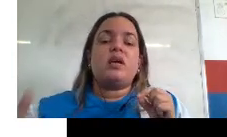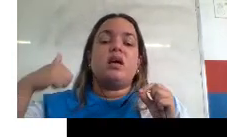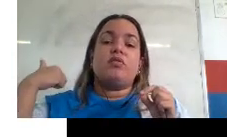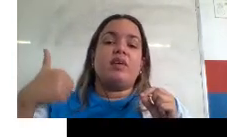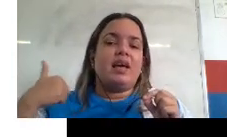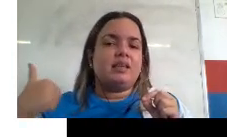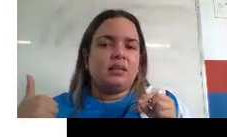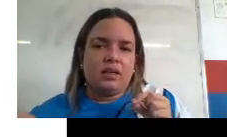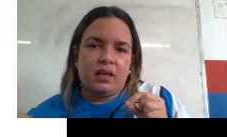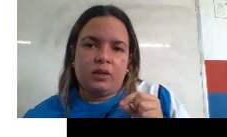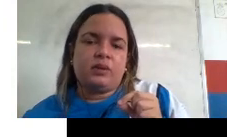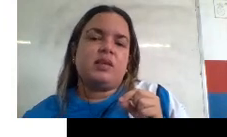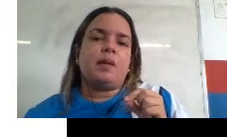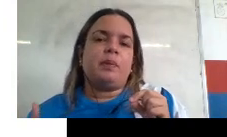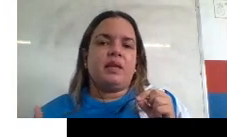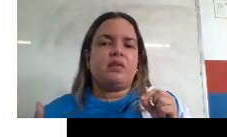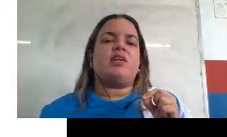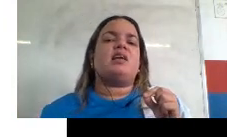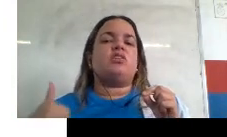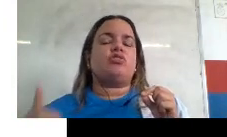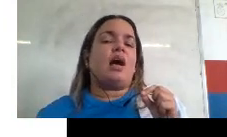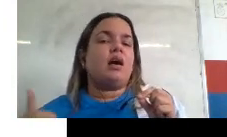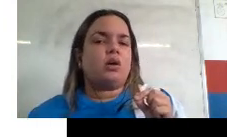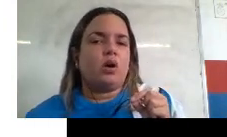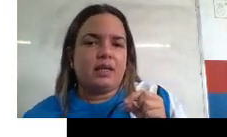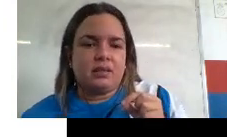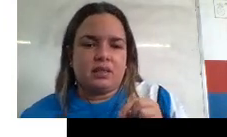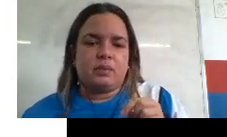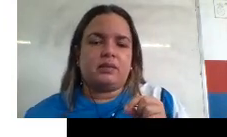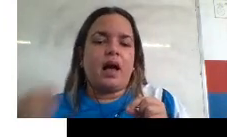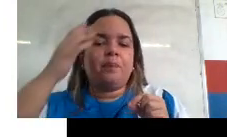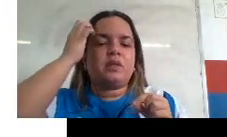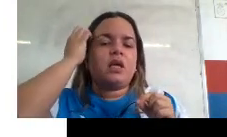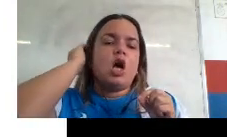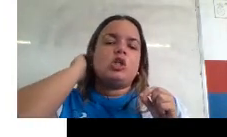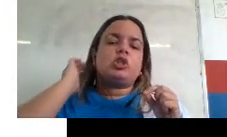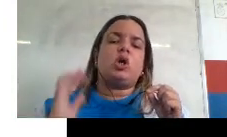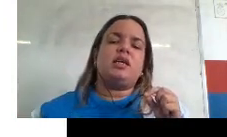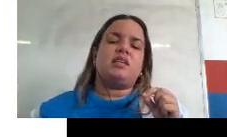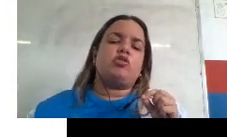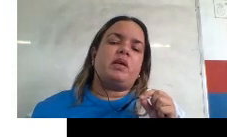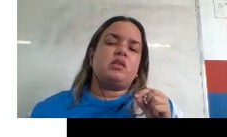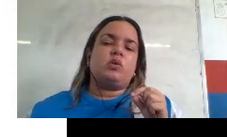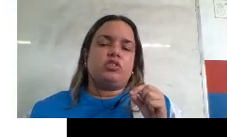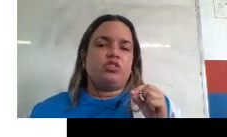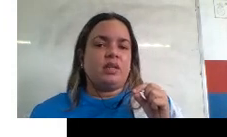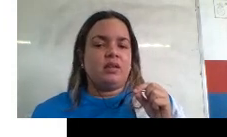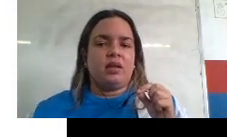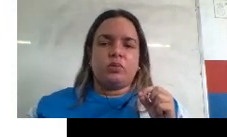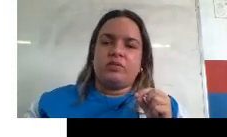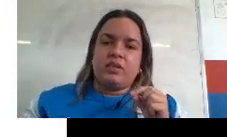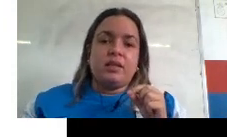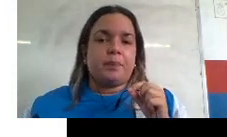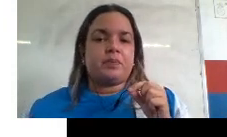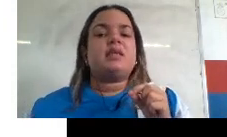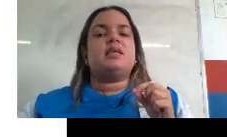falso? Verdadeiro. Essa primeira frase está corretíssima, tá? Todas as pessoas têm